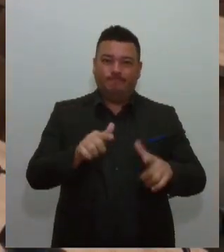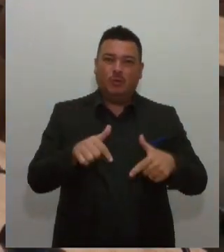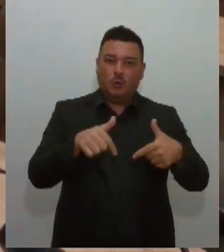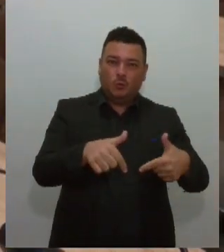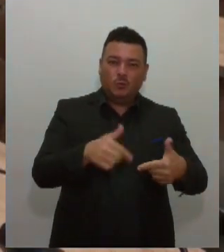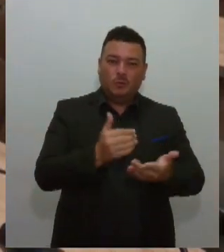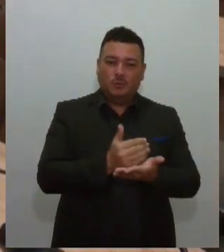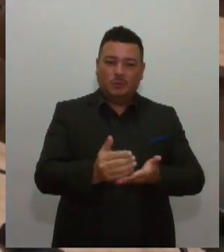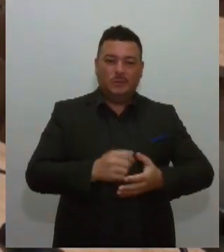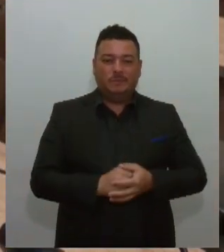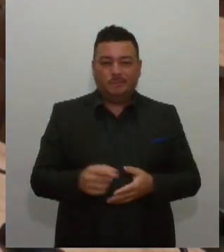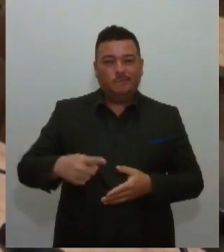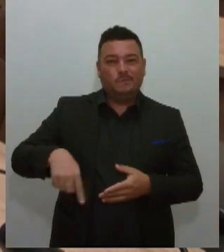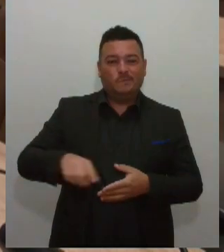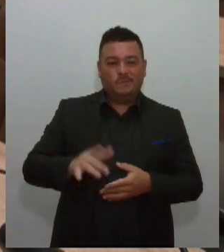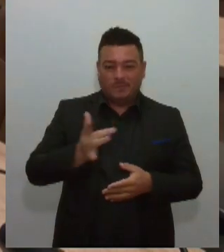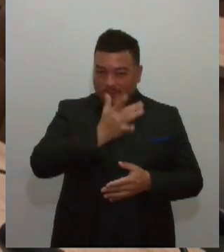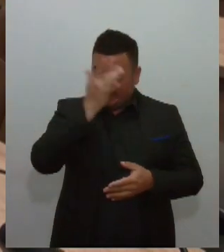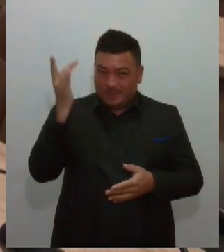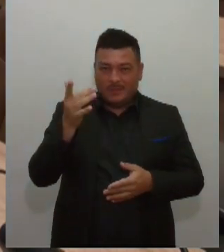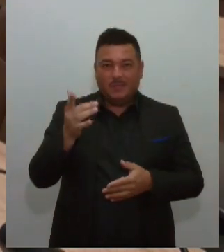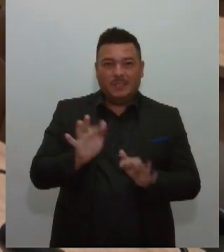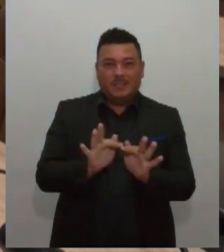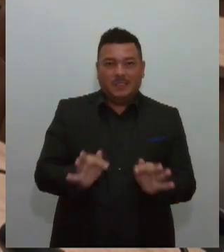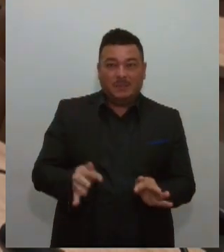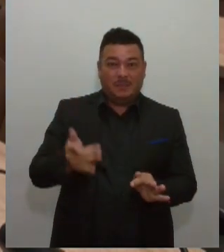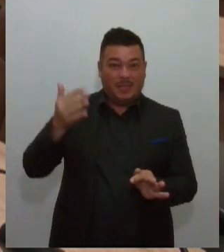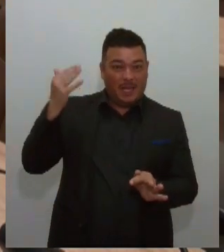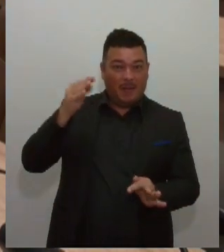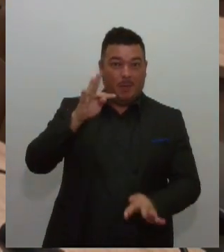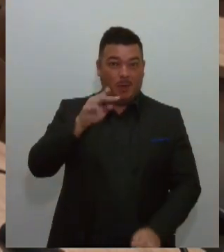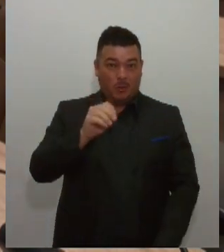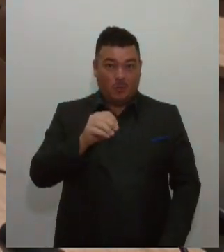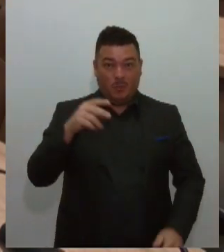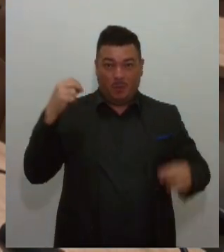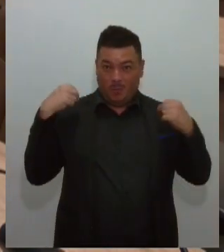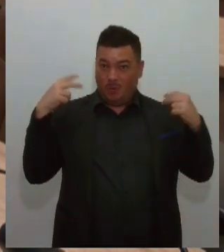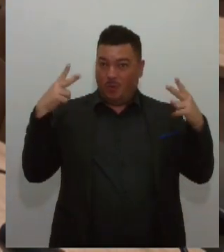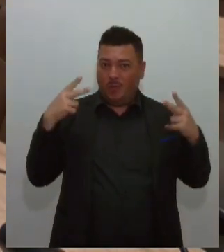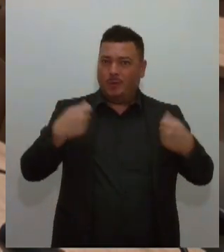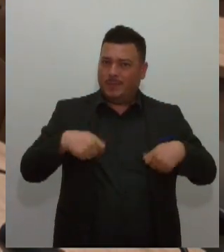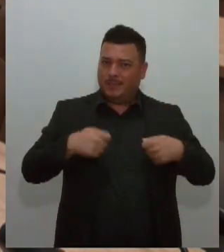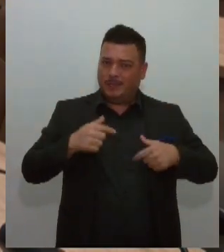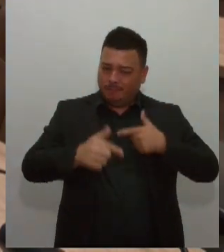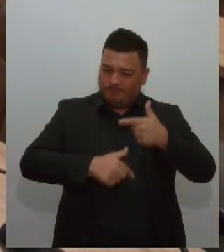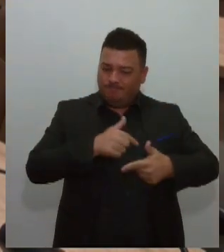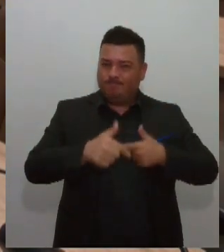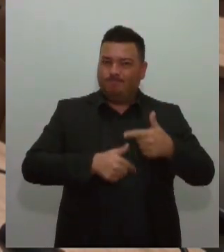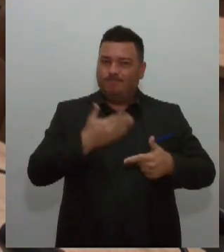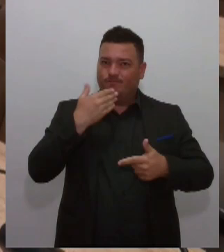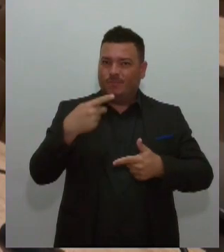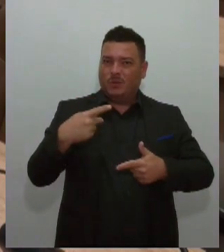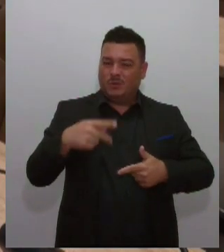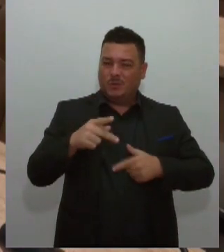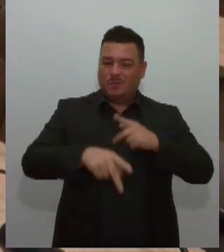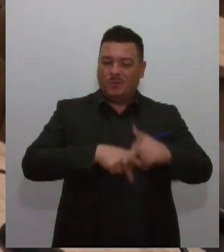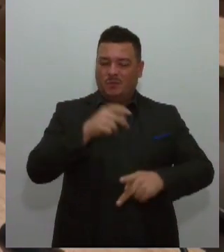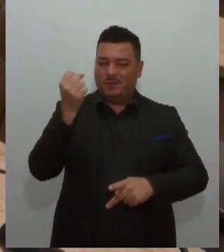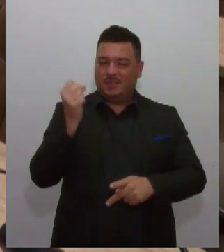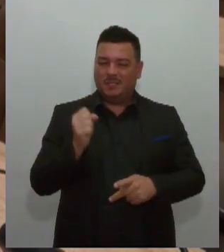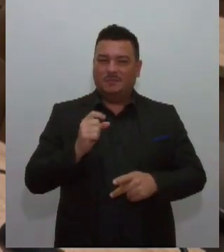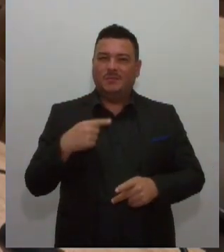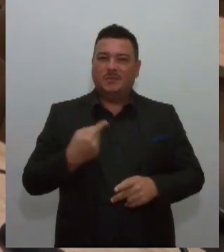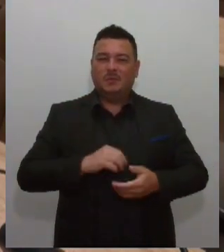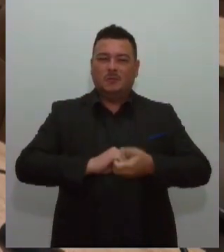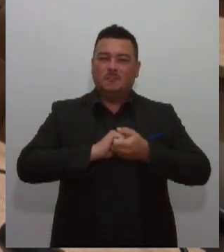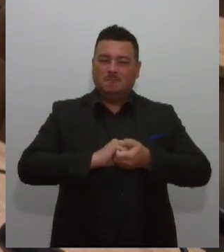guerreiros topiqueiros daquele momento, que entenderam que realmente tinha que oferecer algo melhor para o povo de Sergipe, para o nosso passageiro que está lá na